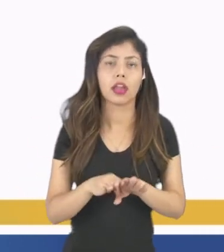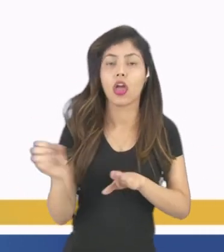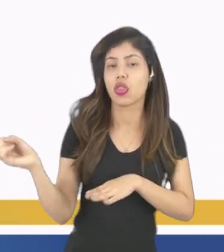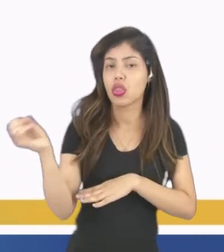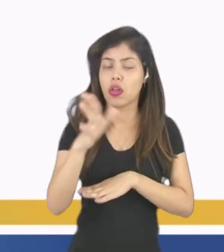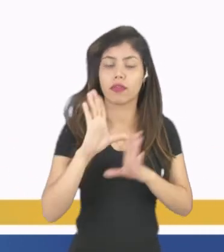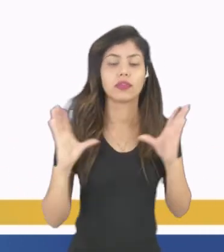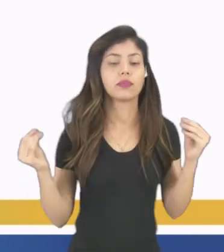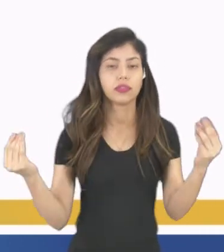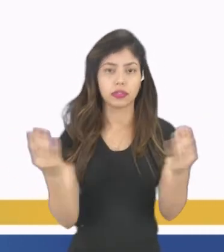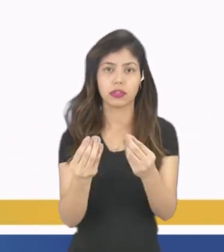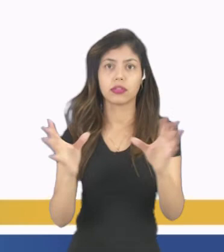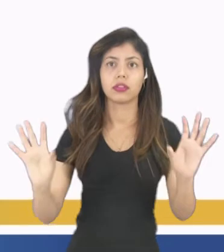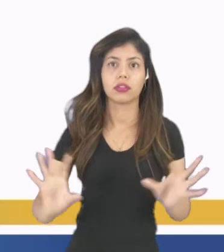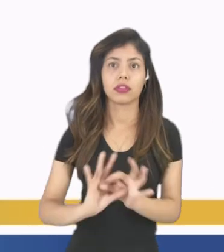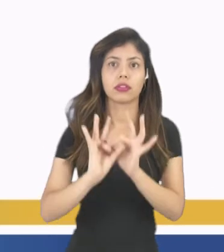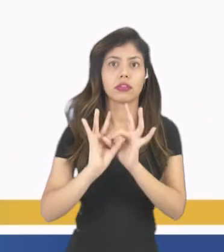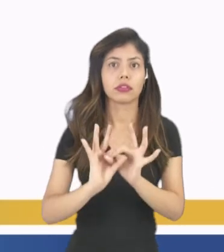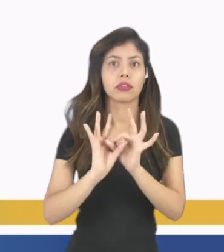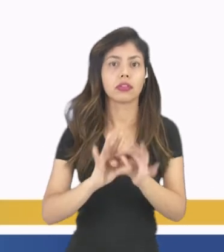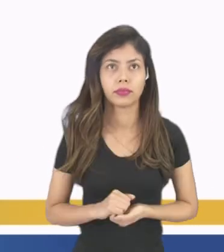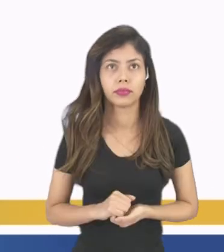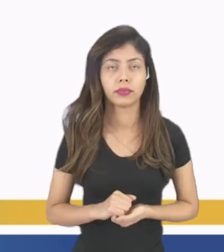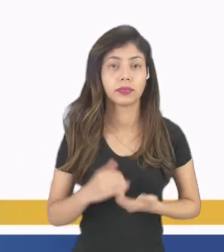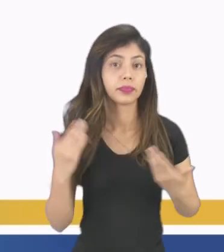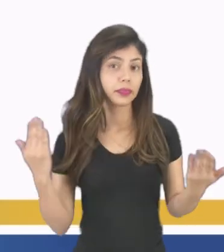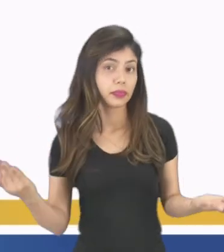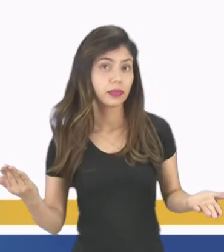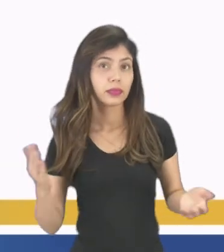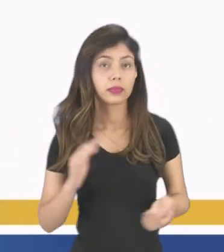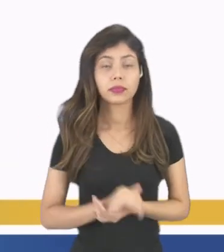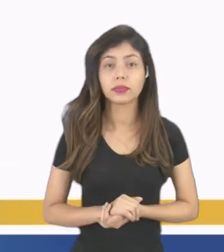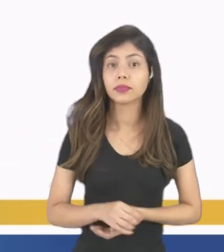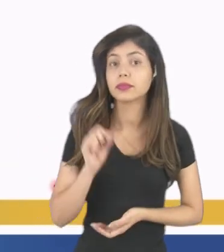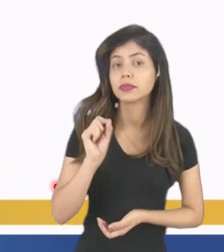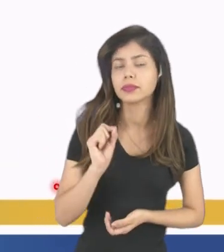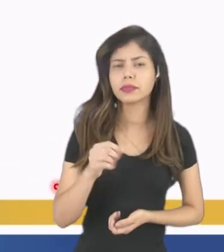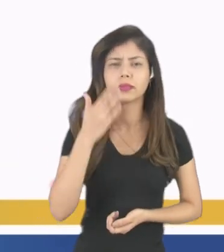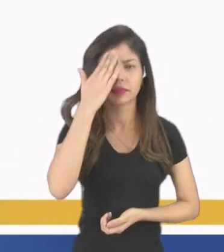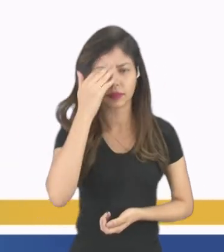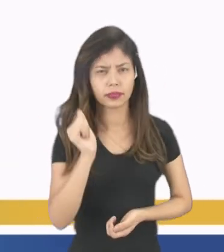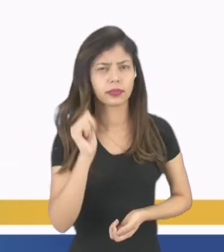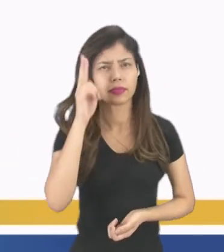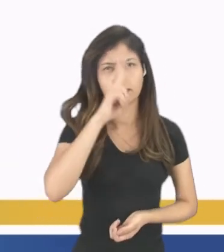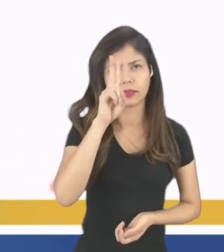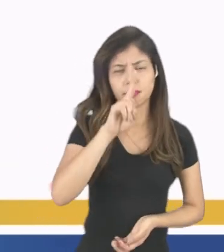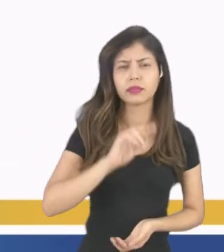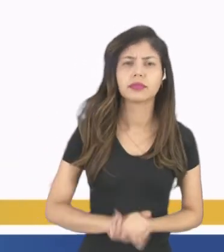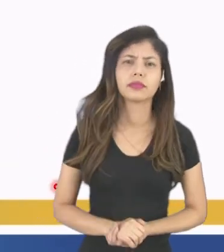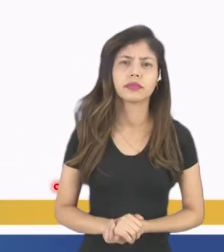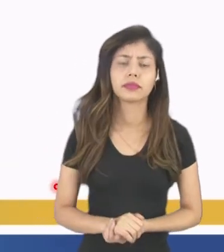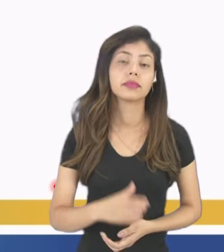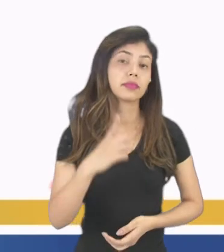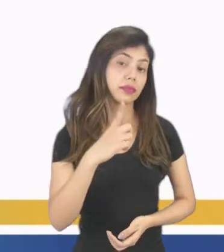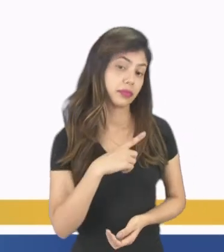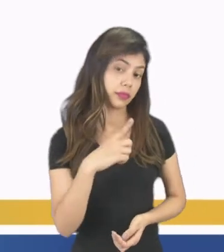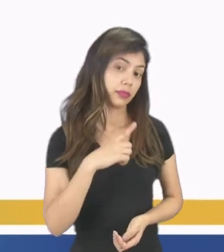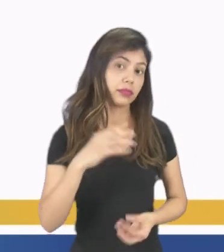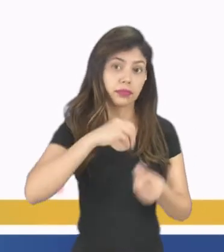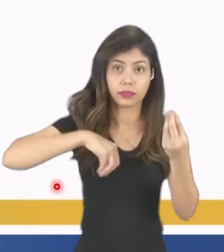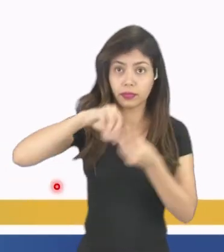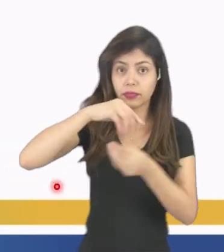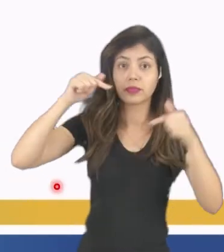novas substâncias classificadas como produto. Ok. Então, o que a gente precisa estar relembrando? Para que a gente tenha uma